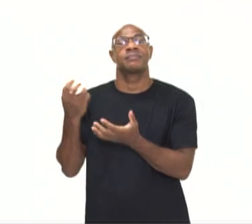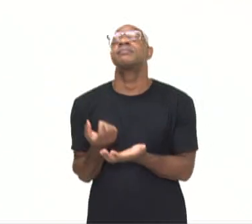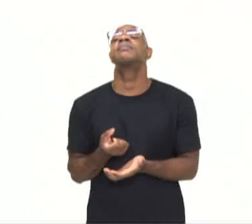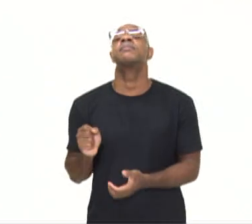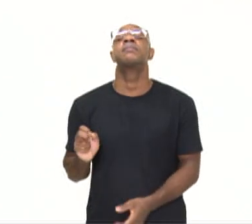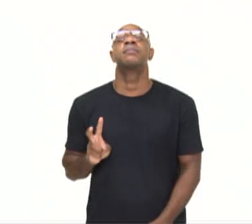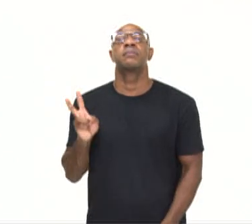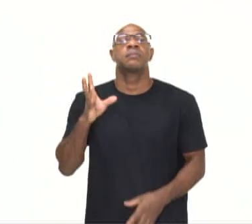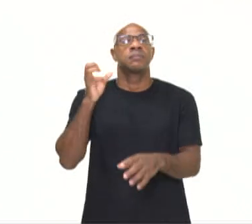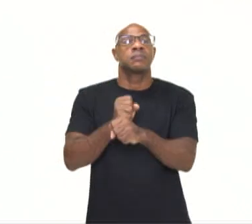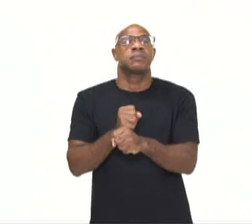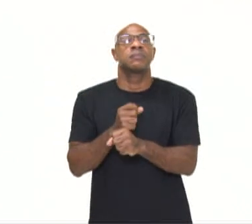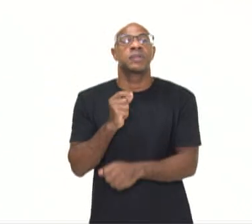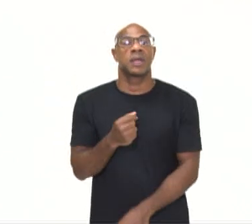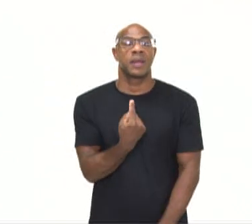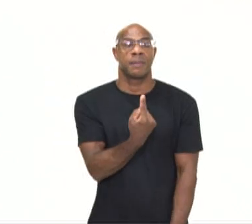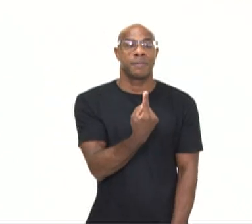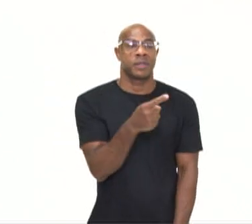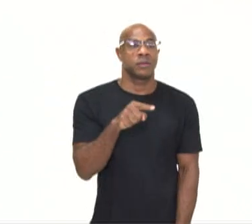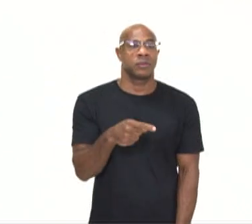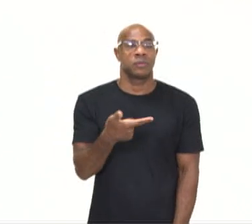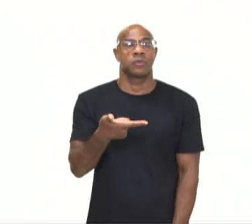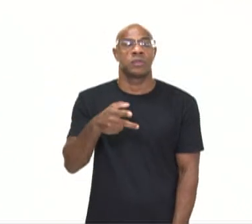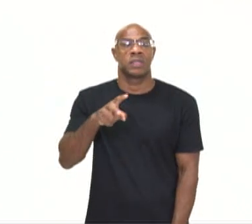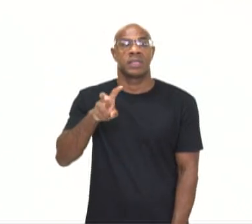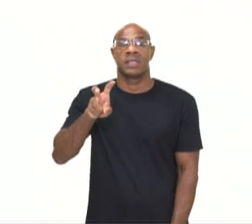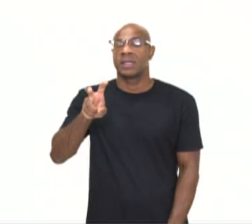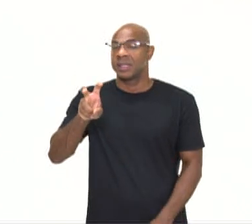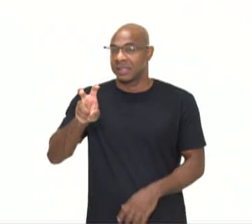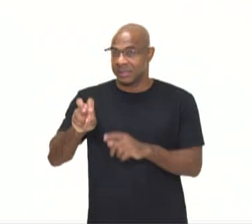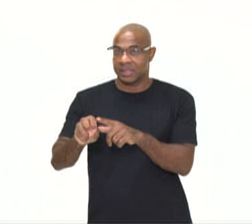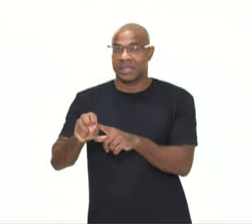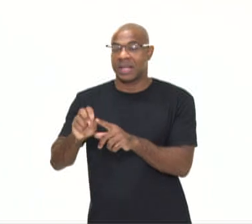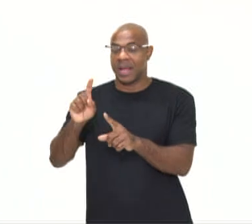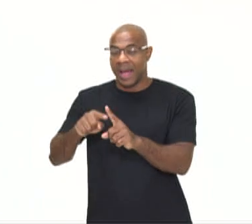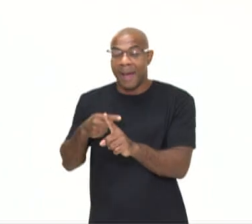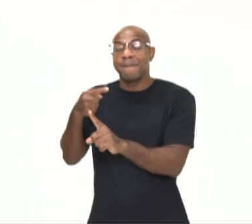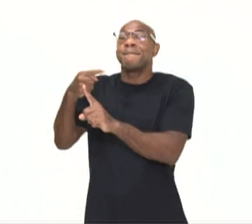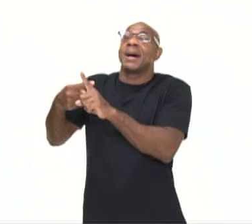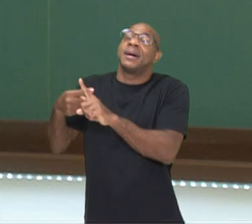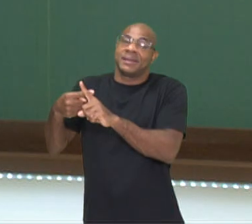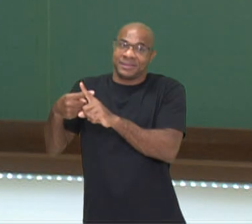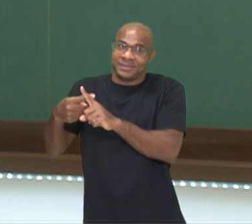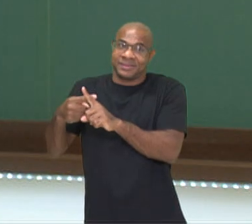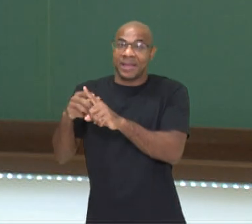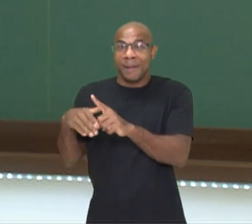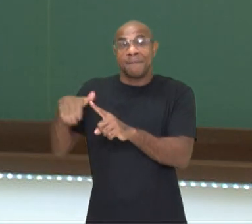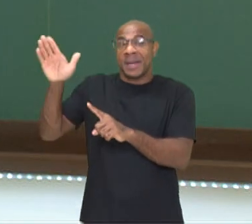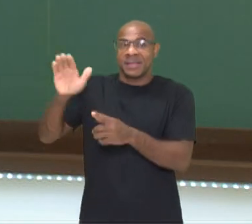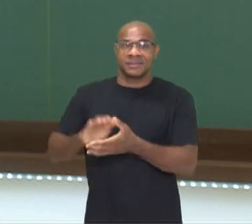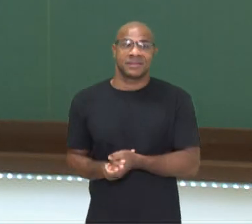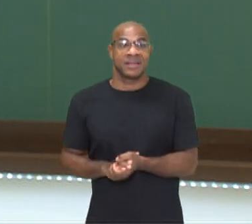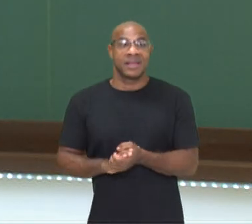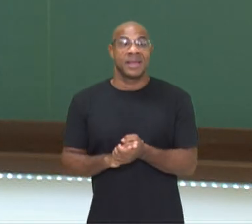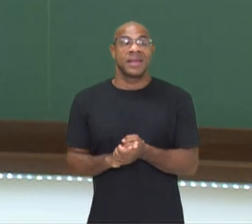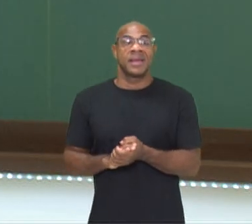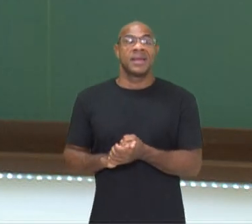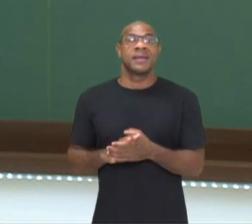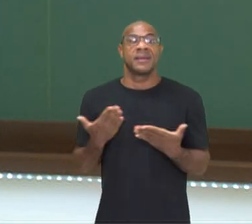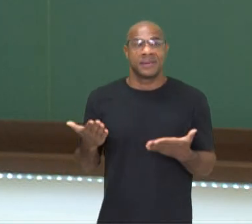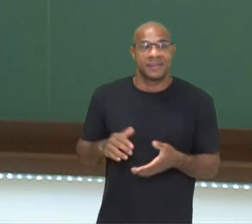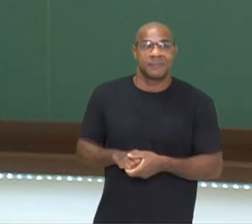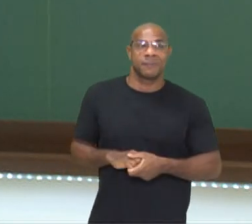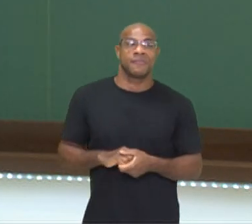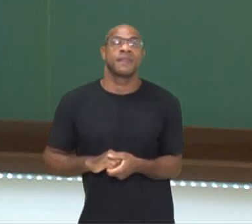R$1.250 a mais, fora os 200 que ela já deu de entrada, tá? Então, se ela for parcelar, ela vai